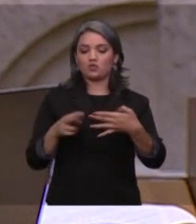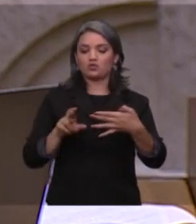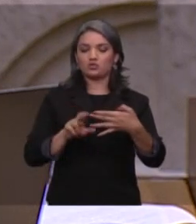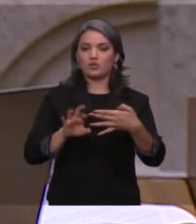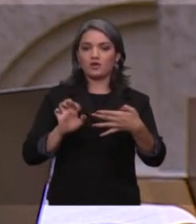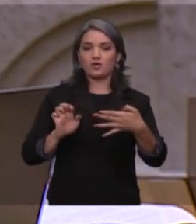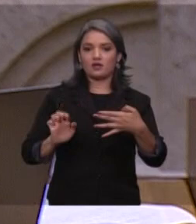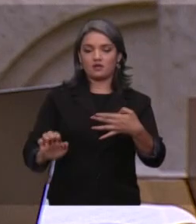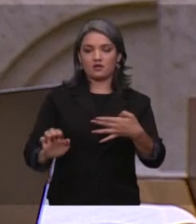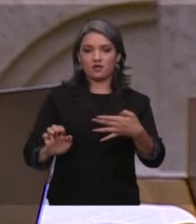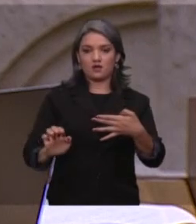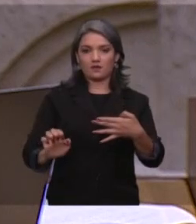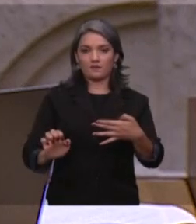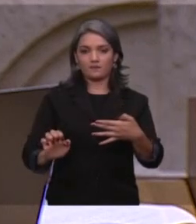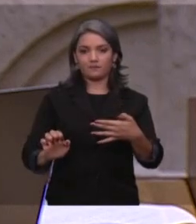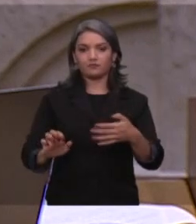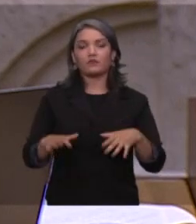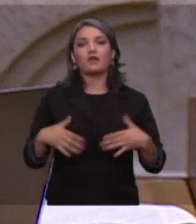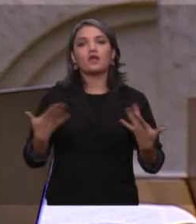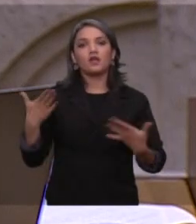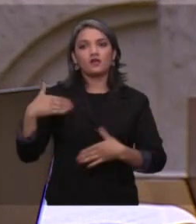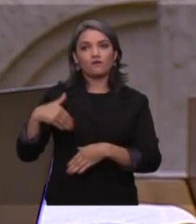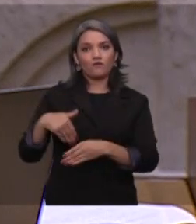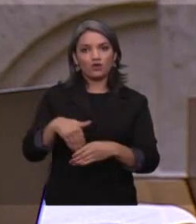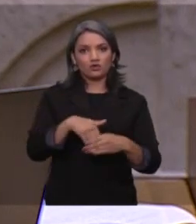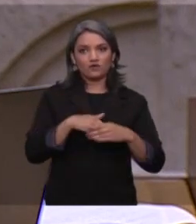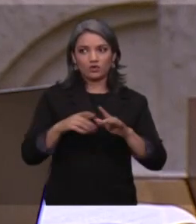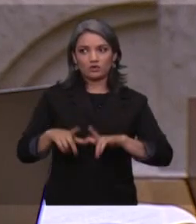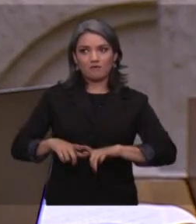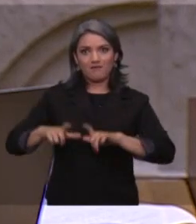extraordinário e, por maioria,